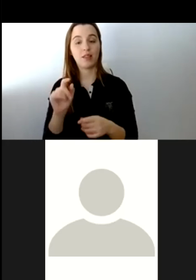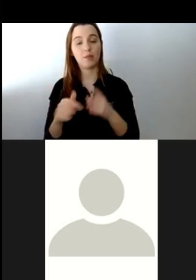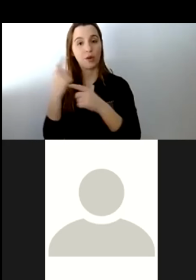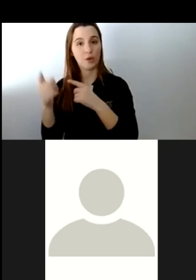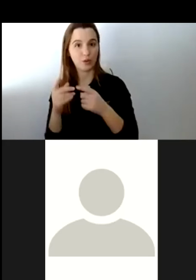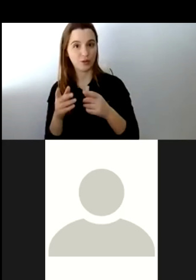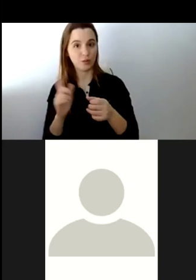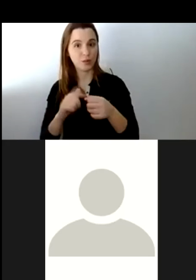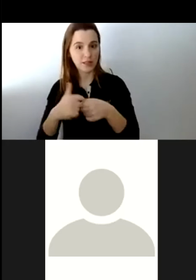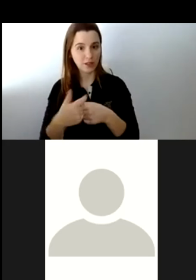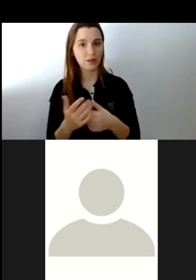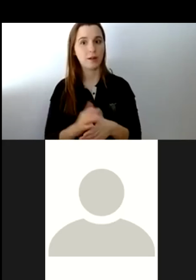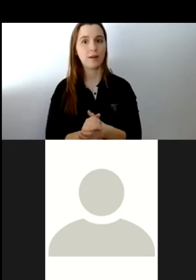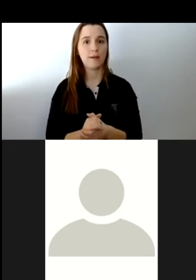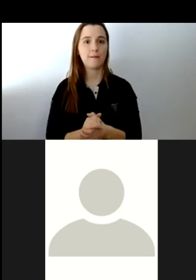doenças.